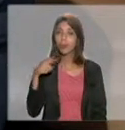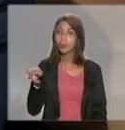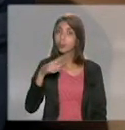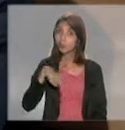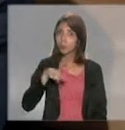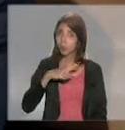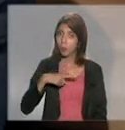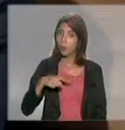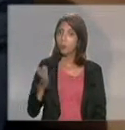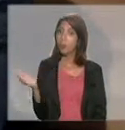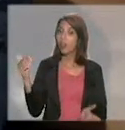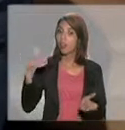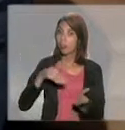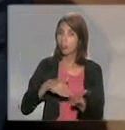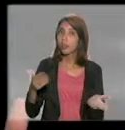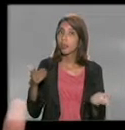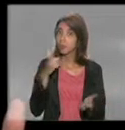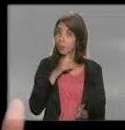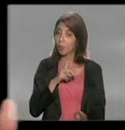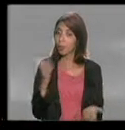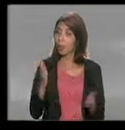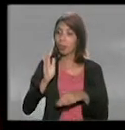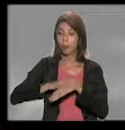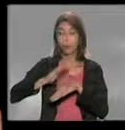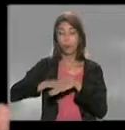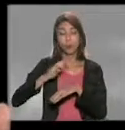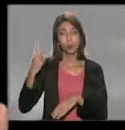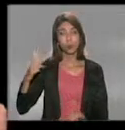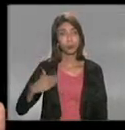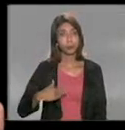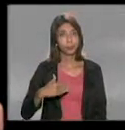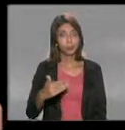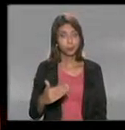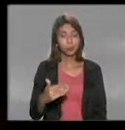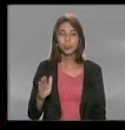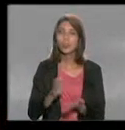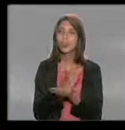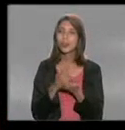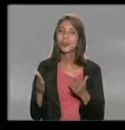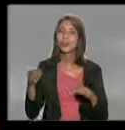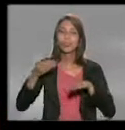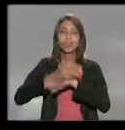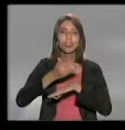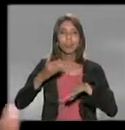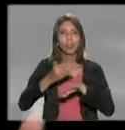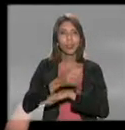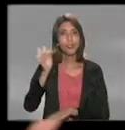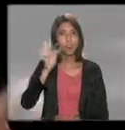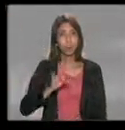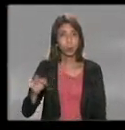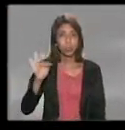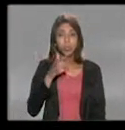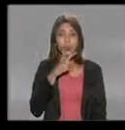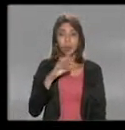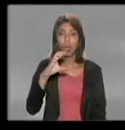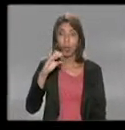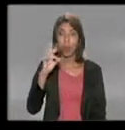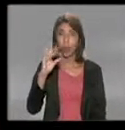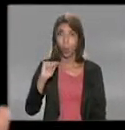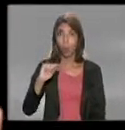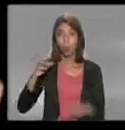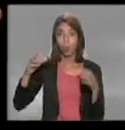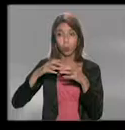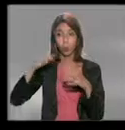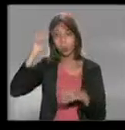seu concurso passar em branco. A importância da campanha é que, por exemplo, a juventude, nós dizemos assim, nós mais